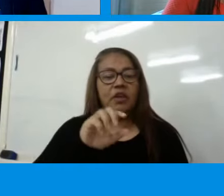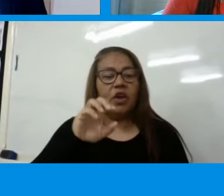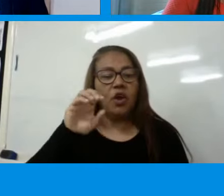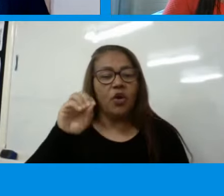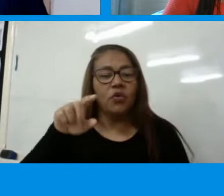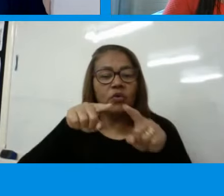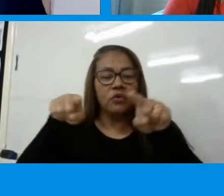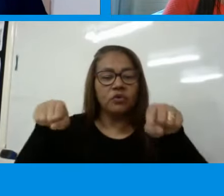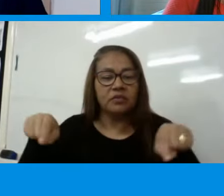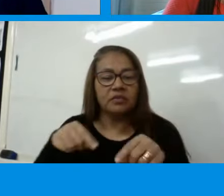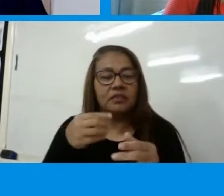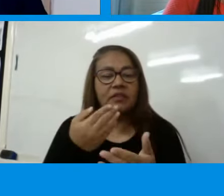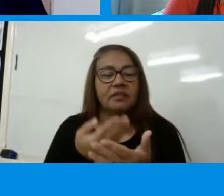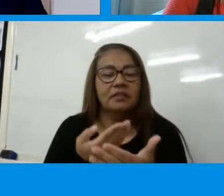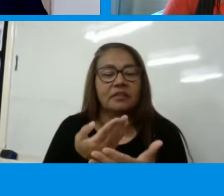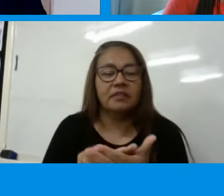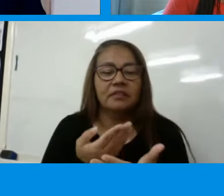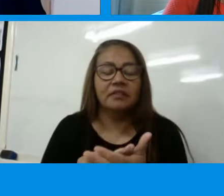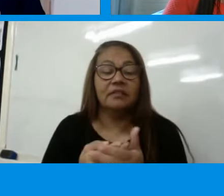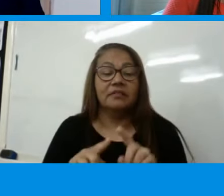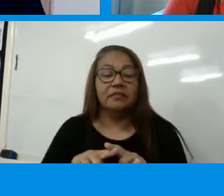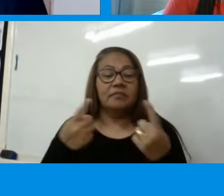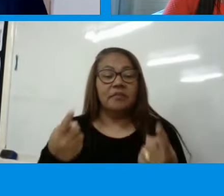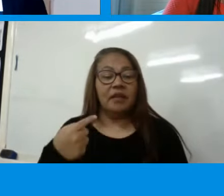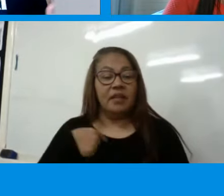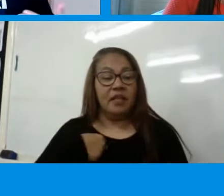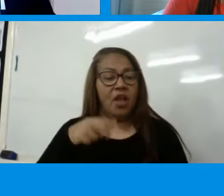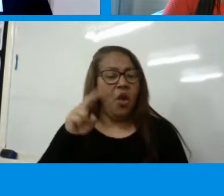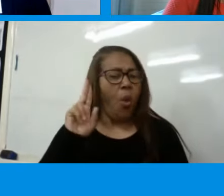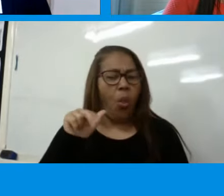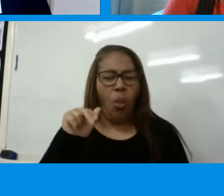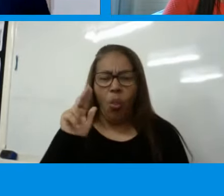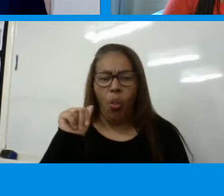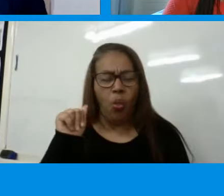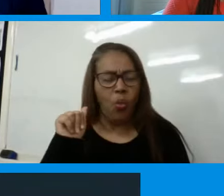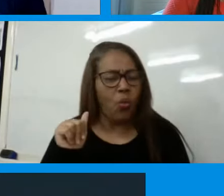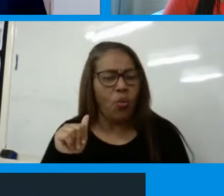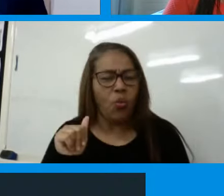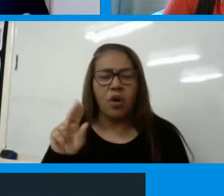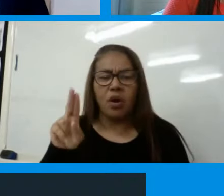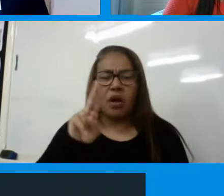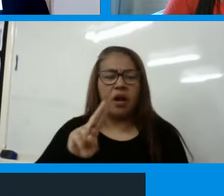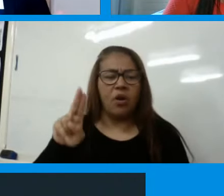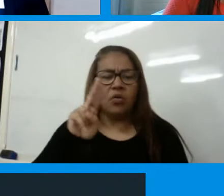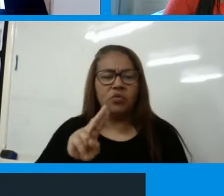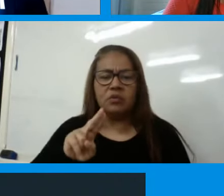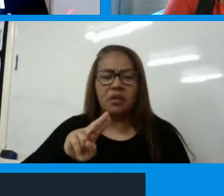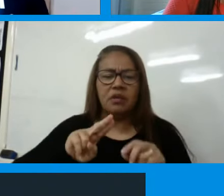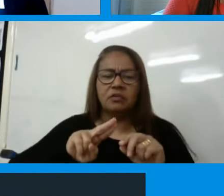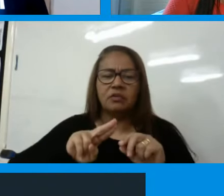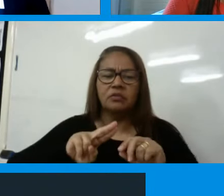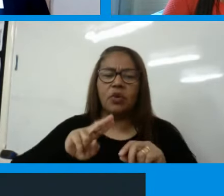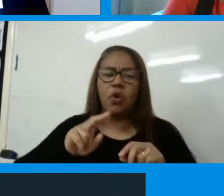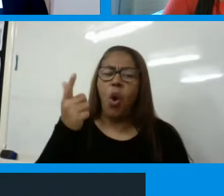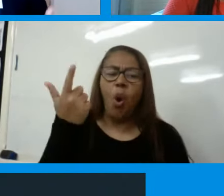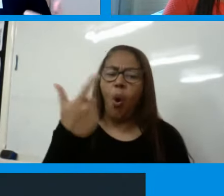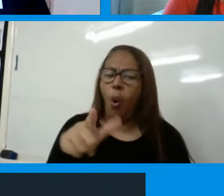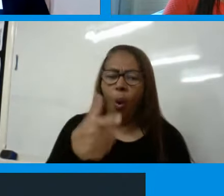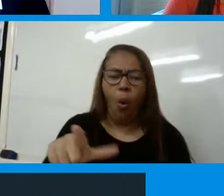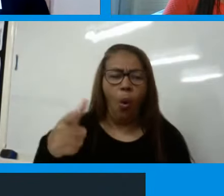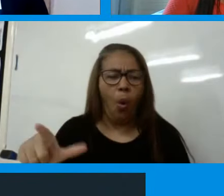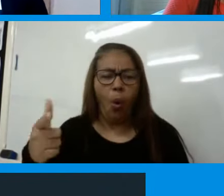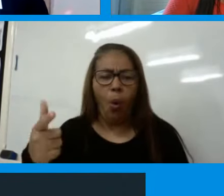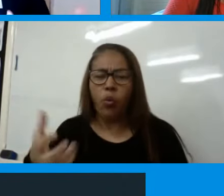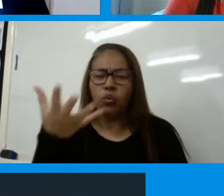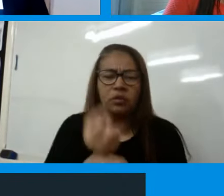nunca tinha usado, por exemplo, a ferramenta do podcast, eu nunca tinha usado, por exemplo, o Padlet, que eu fui